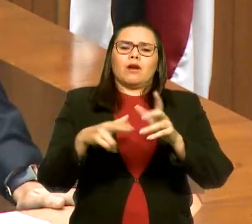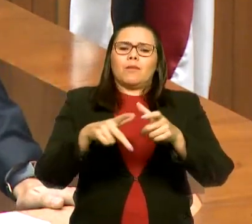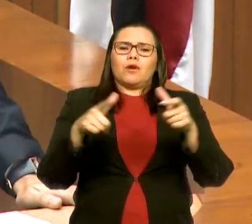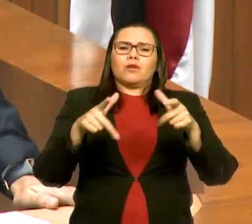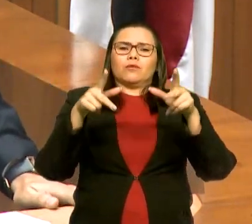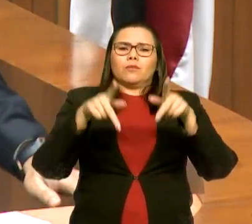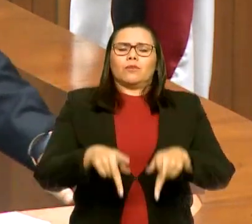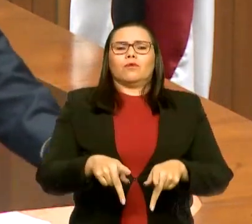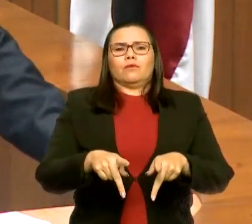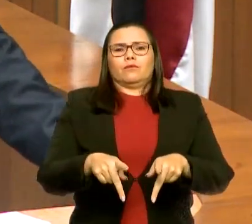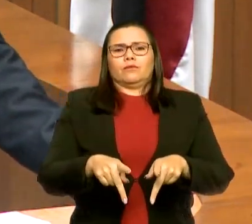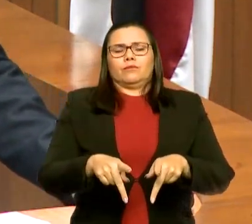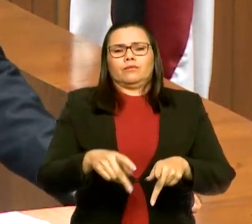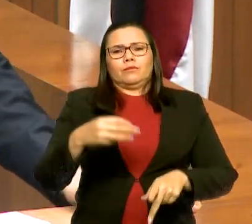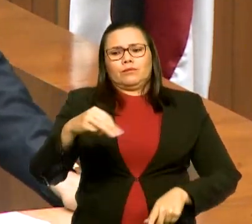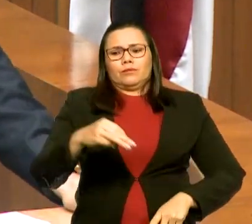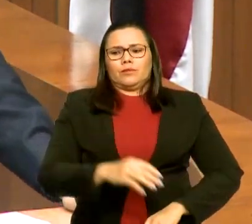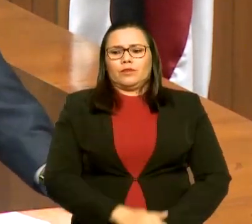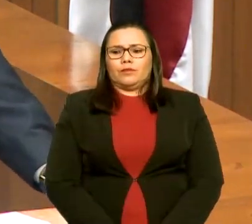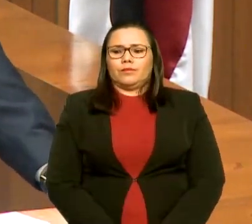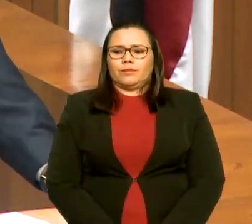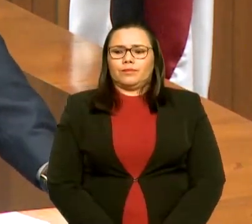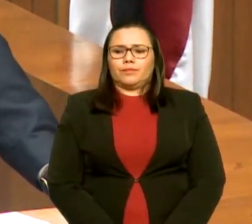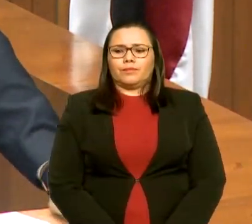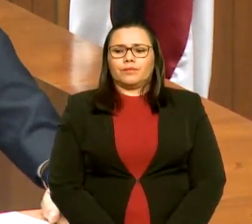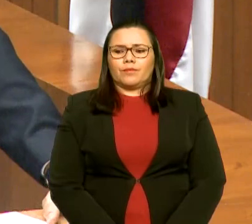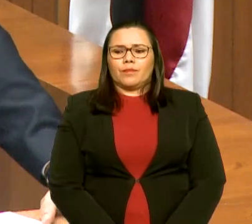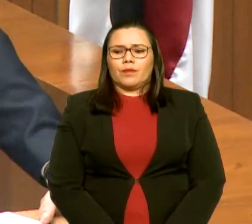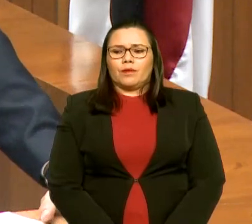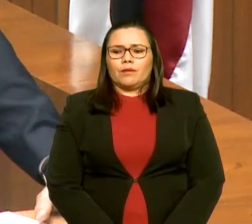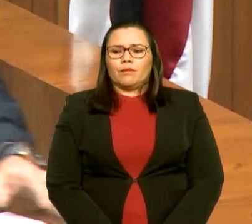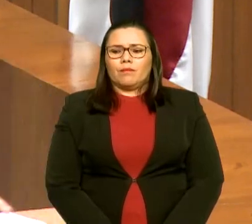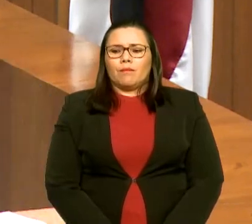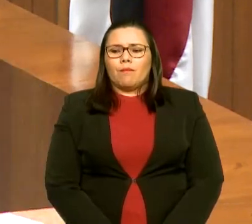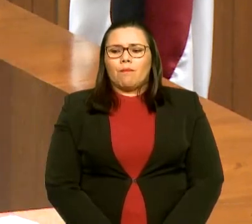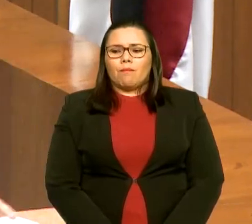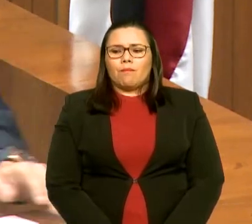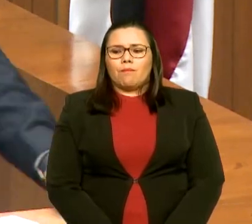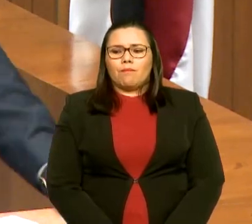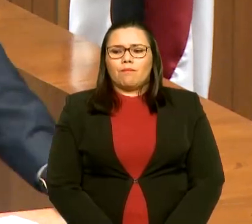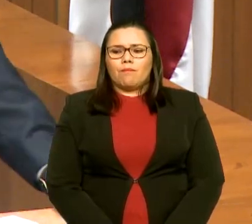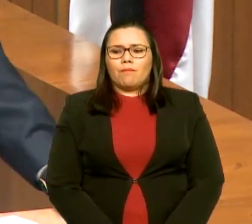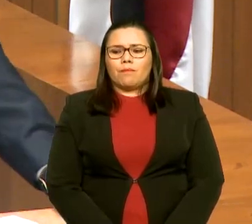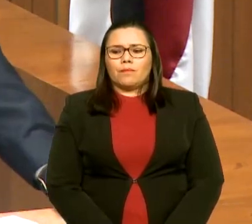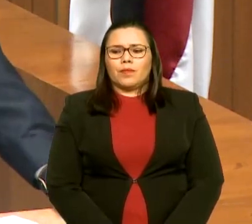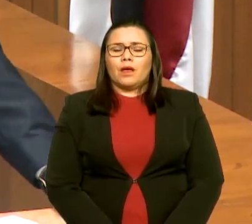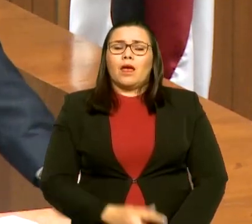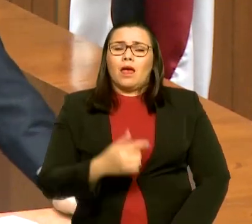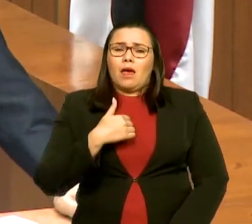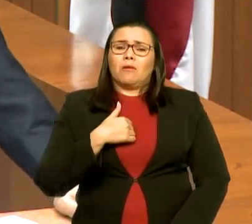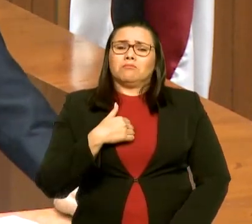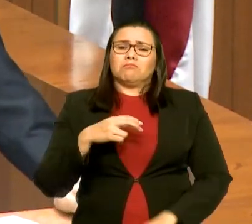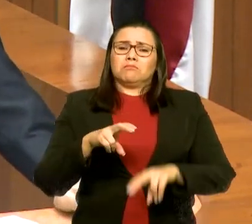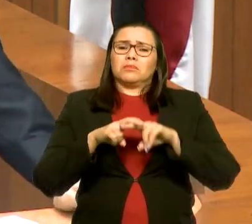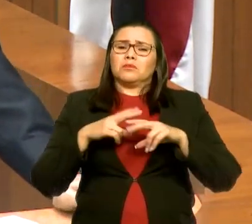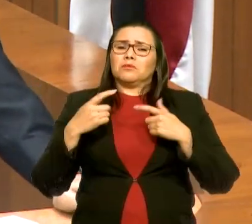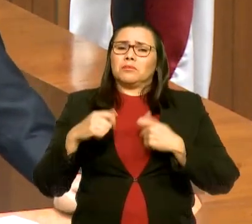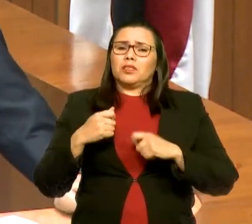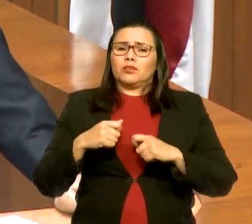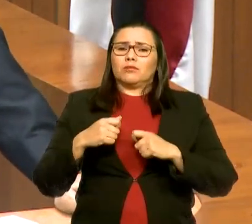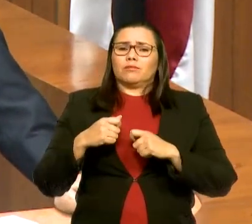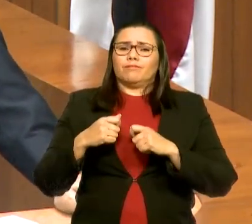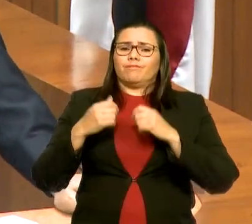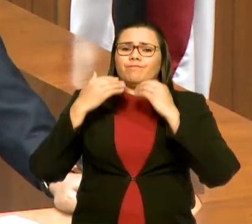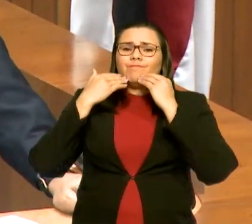fato, de um lado, emociona, mas de outro lado, exige atenção, discernimento e, mais